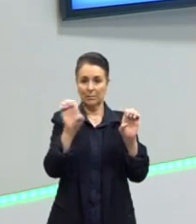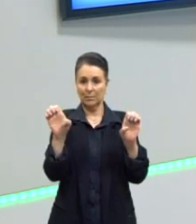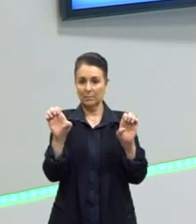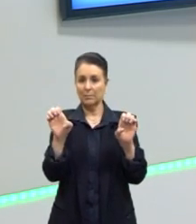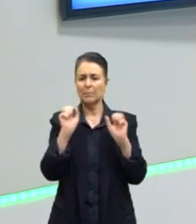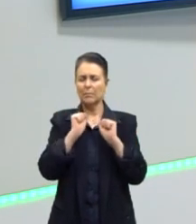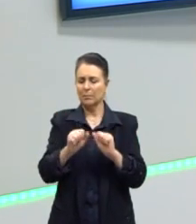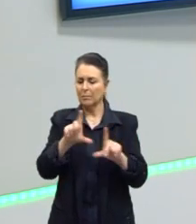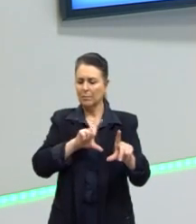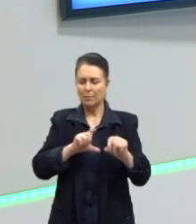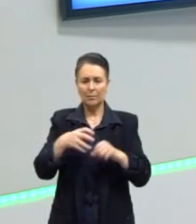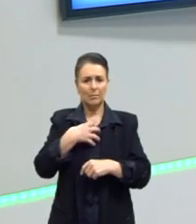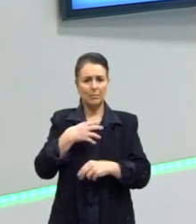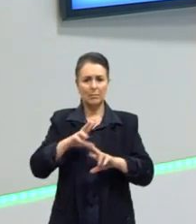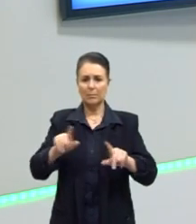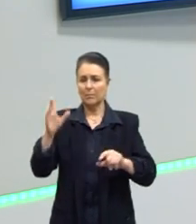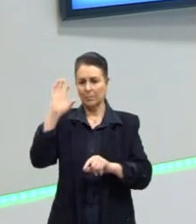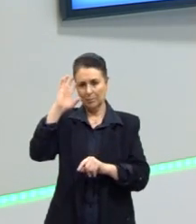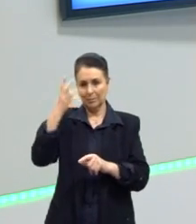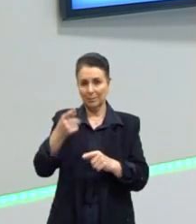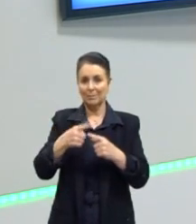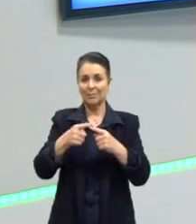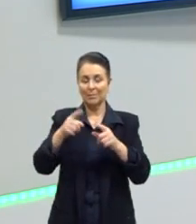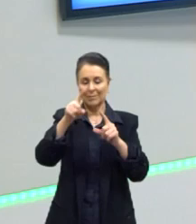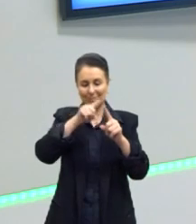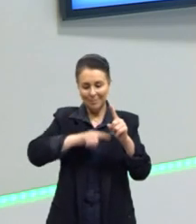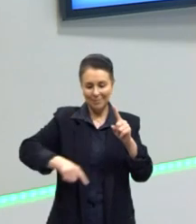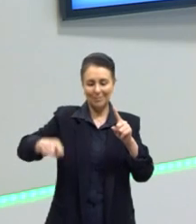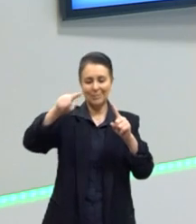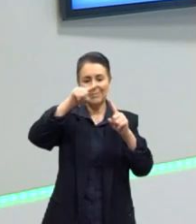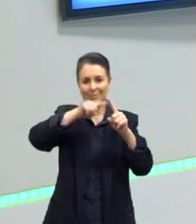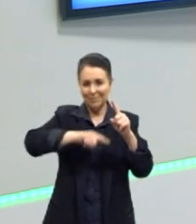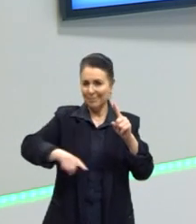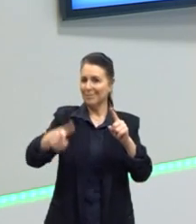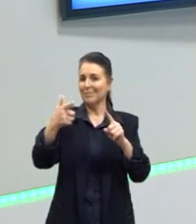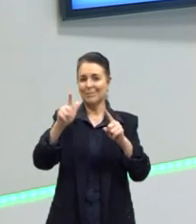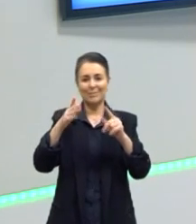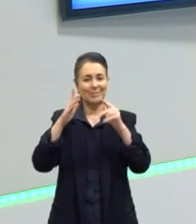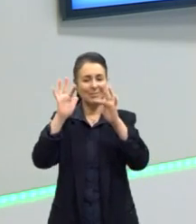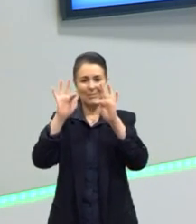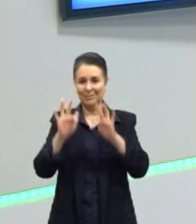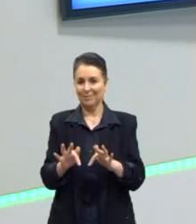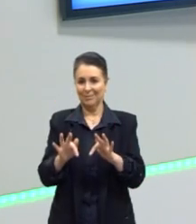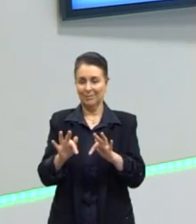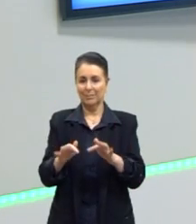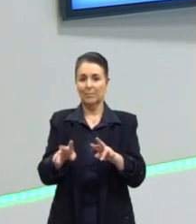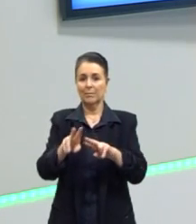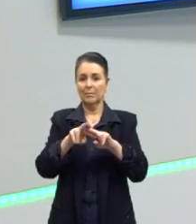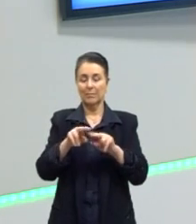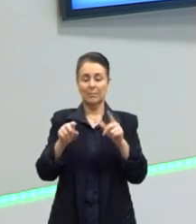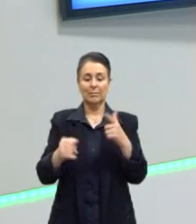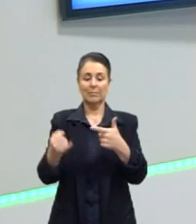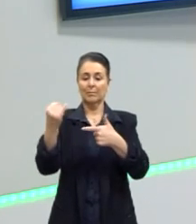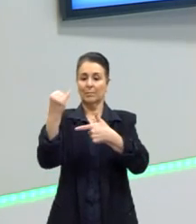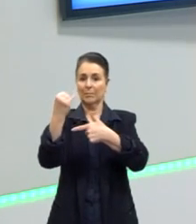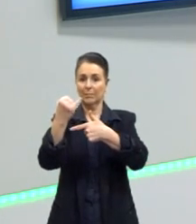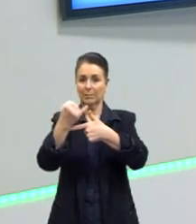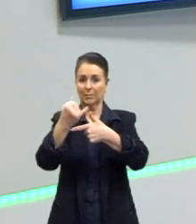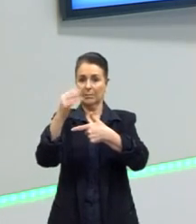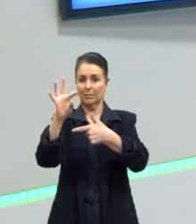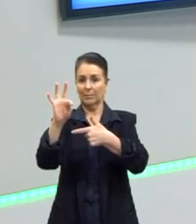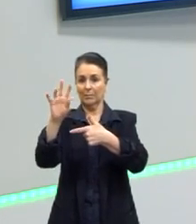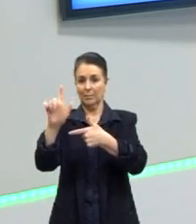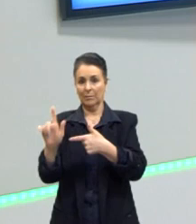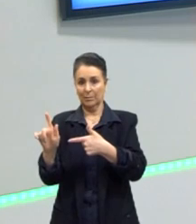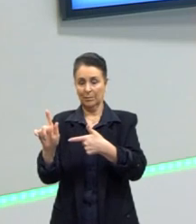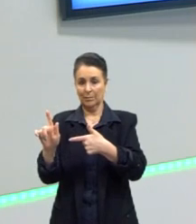porque o ciclo ele possui infinitas voltas né aqui na função tangente nós utilizamos bastante essa